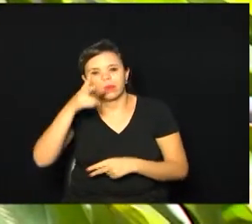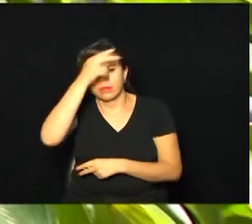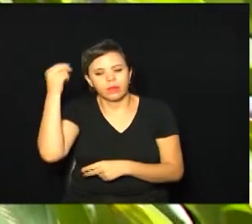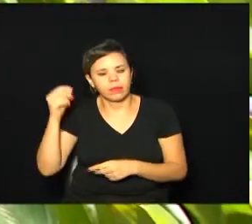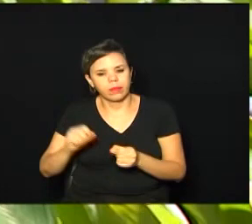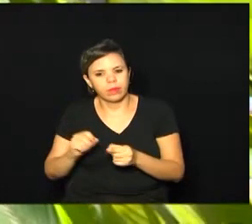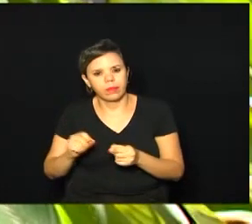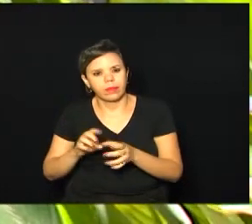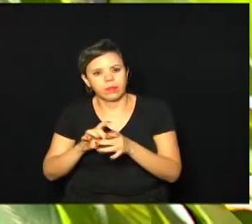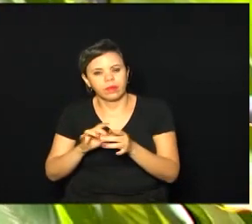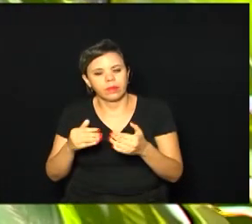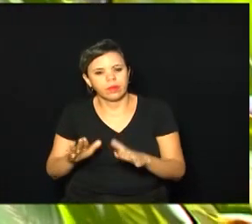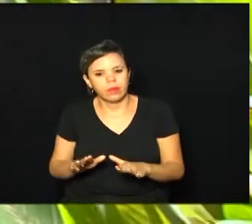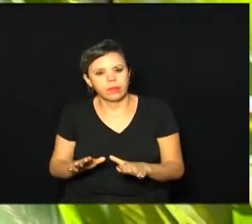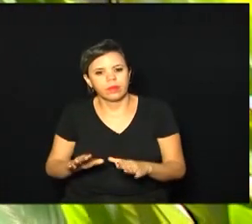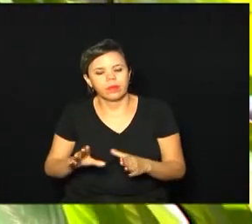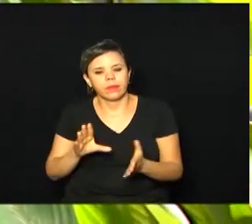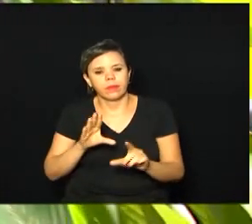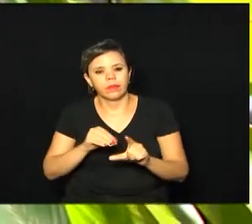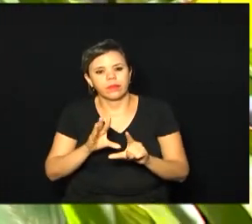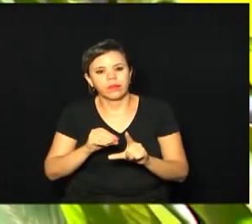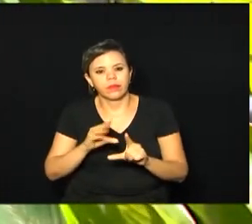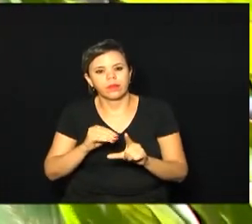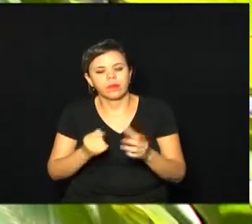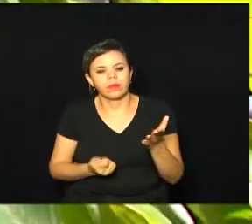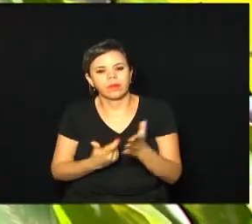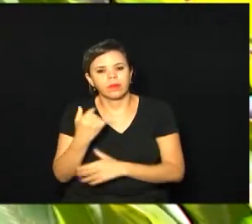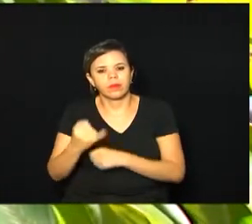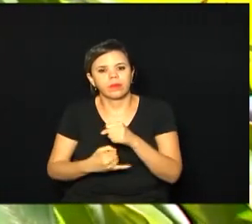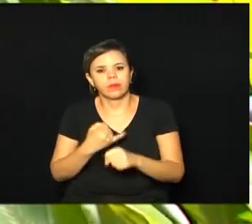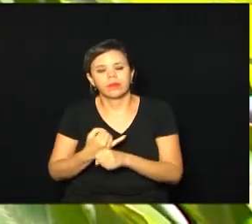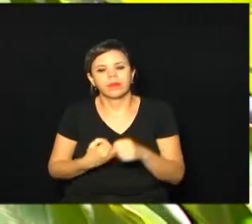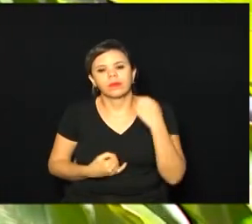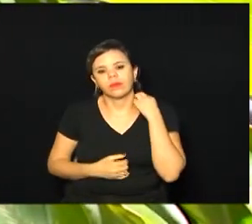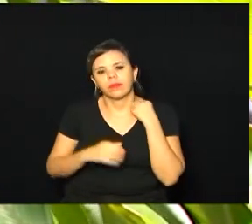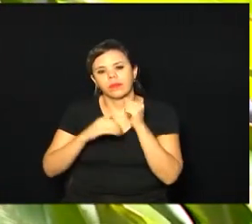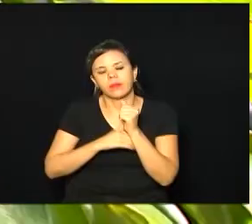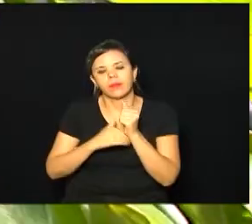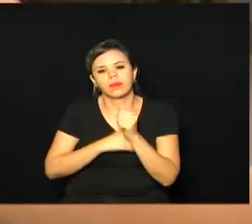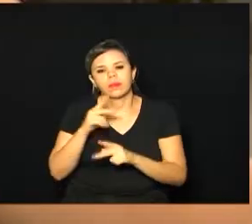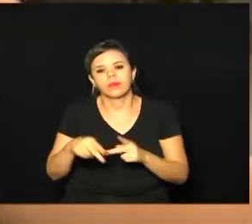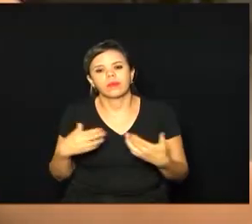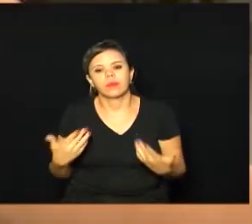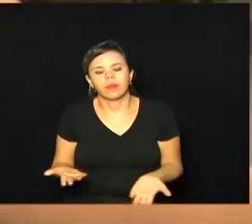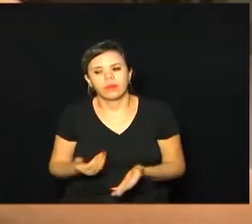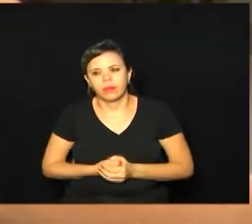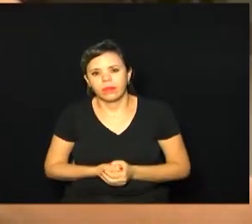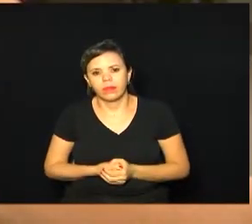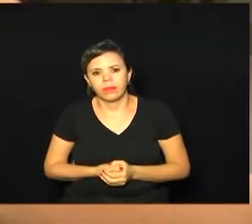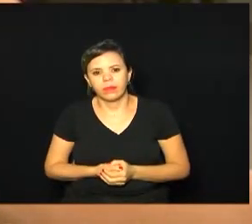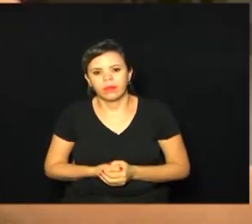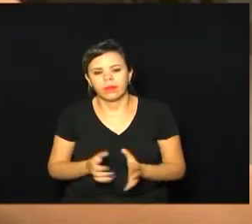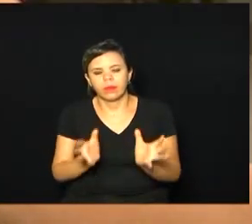Prefeitura deve disponibilizar QR Code, link para pagamento ou chave aleatória para o contribuinte. Tem que passar